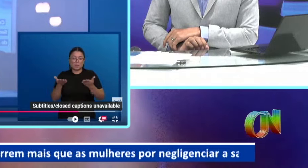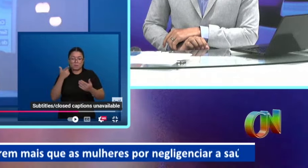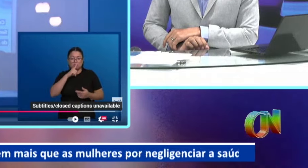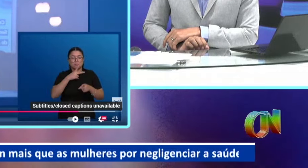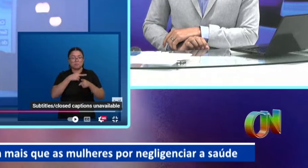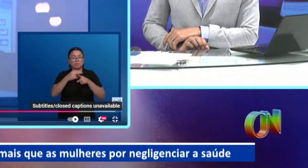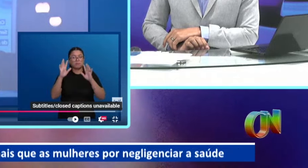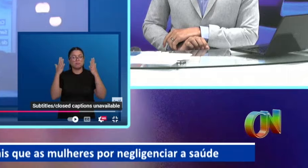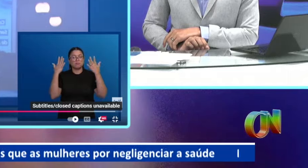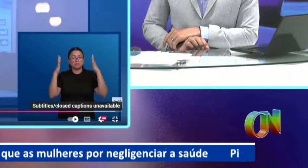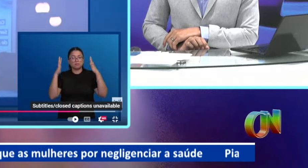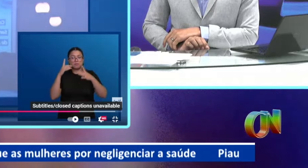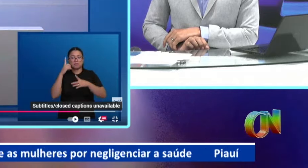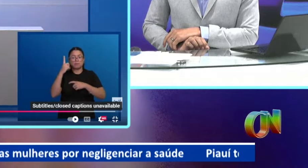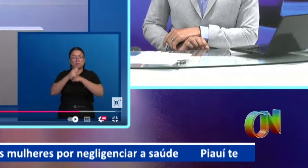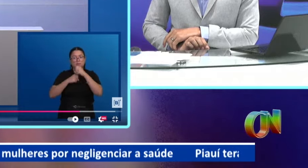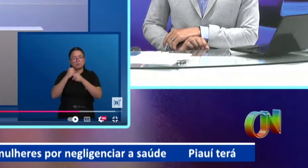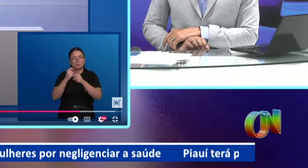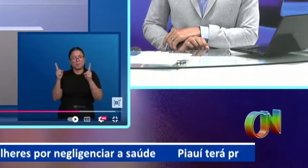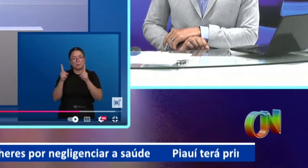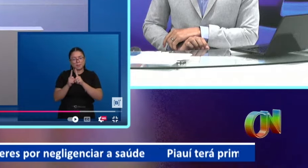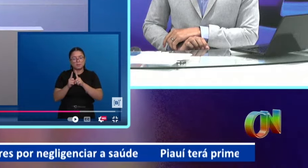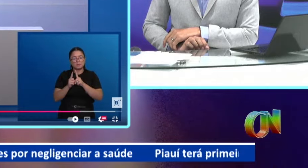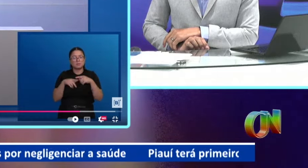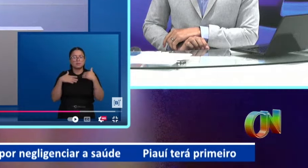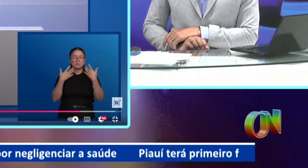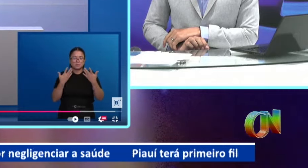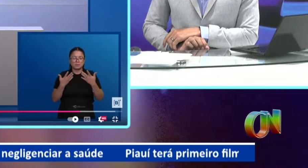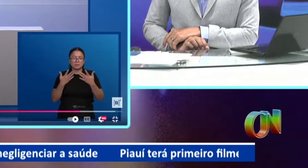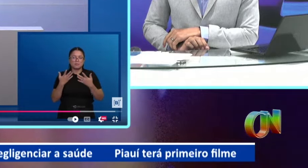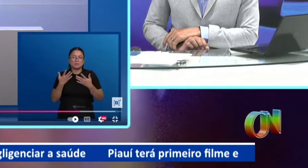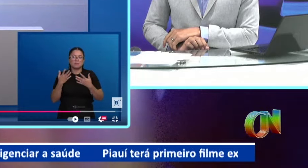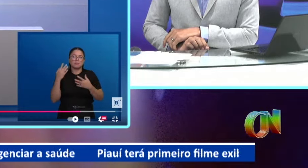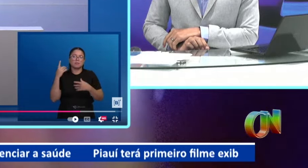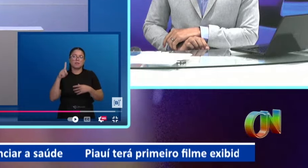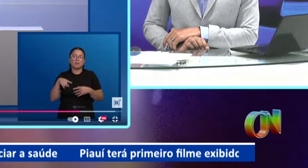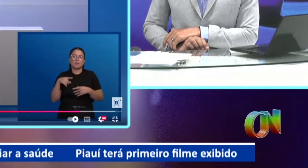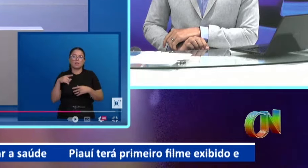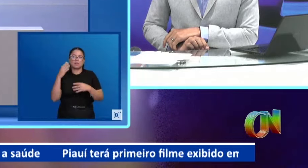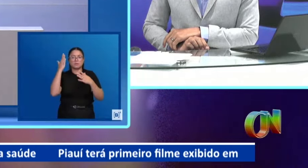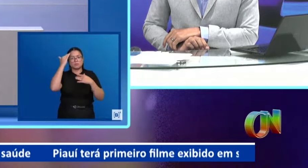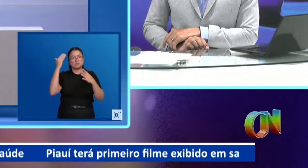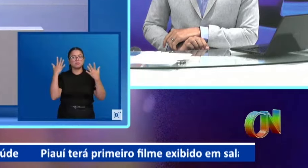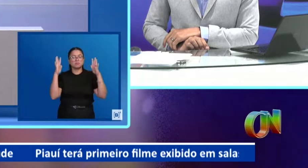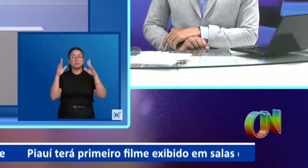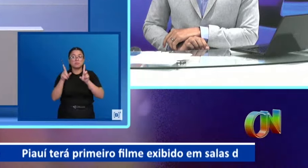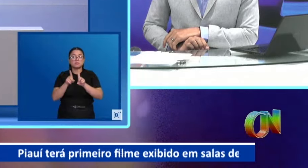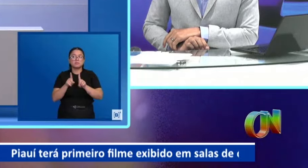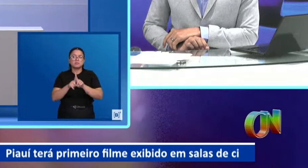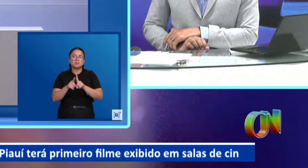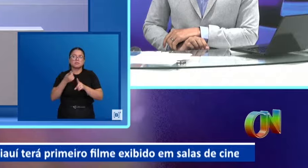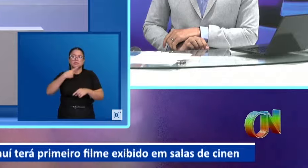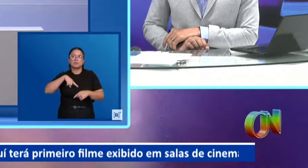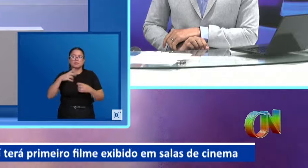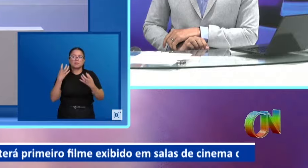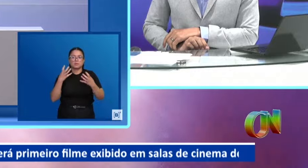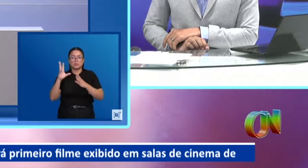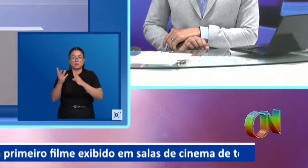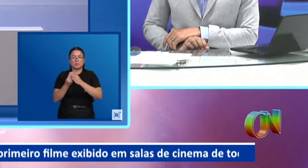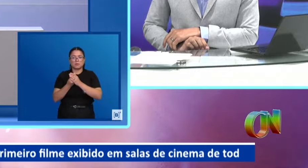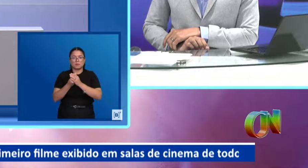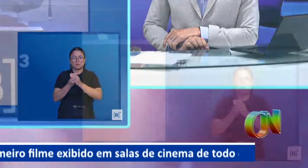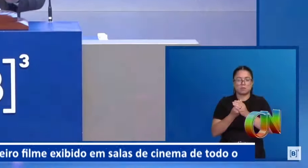AEGEA, como vemos aí a imagem do leilão que aconteceu esta manhã. Incluir zona